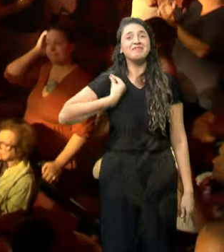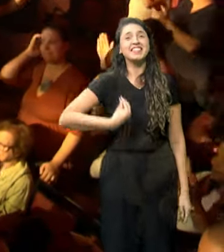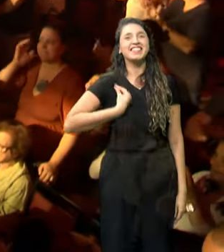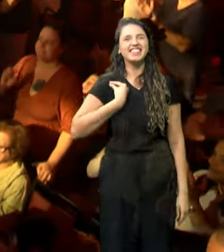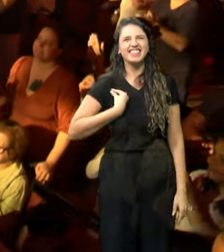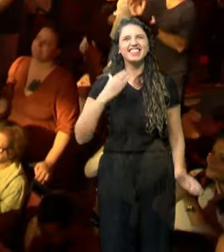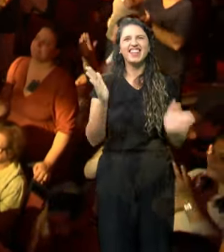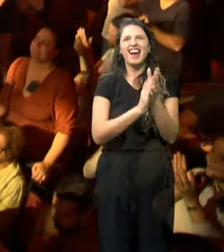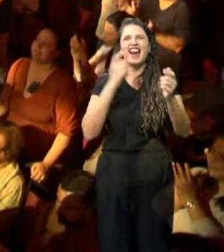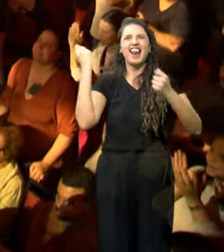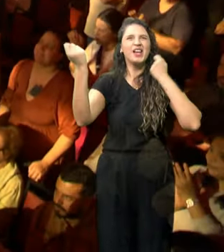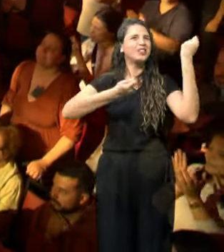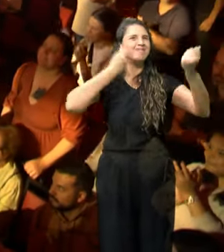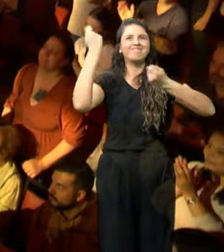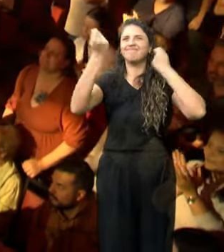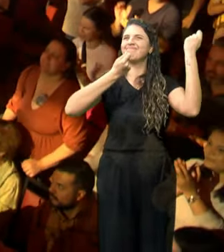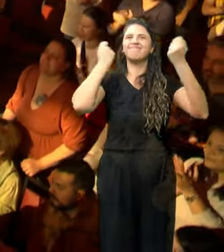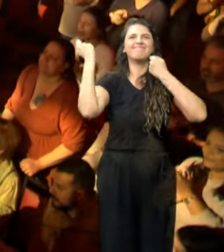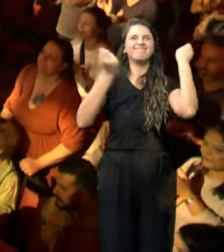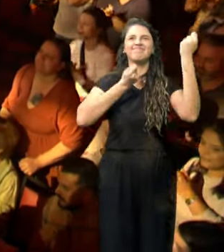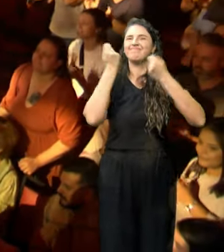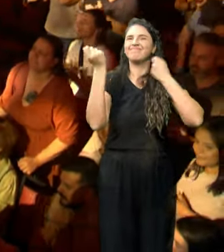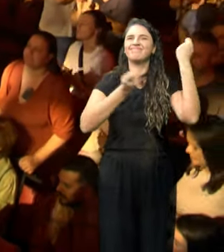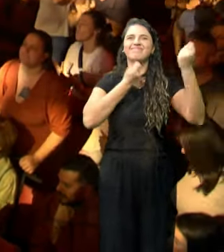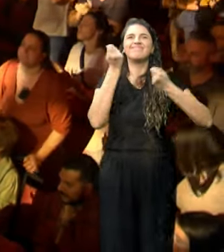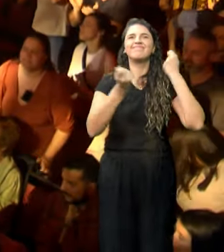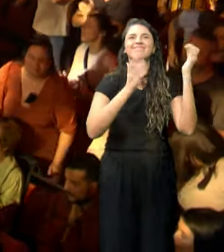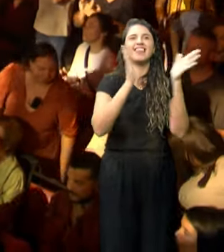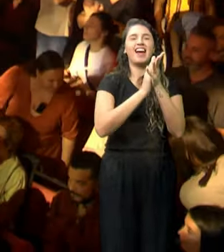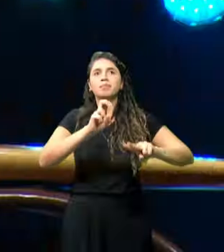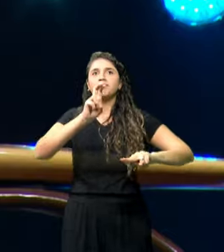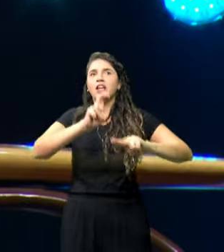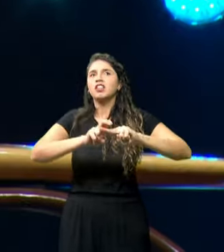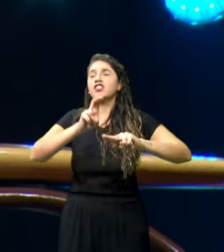aleluia, aleluia, aleluia, aleluia, aleluia.